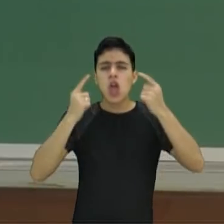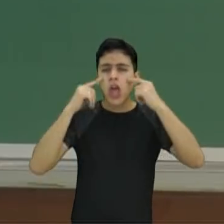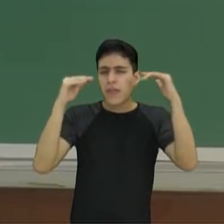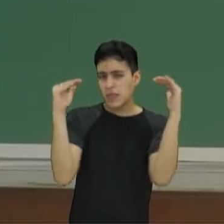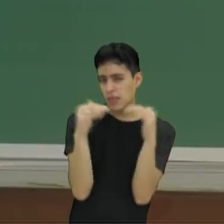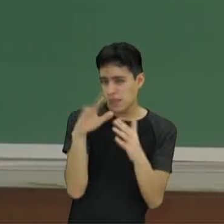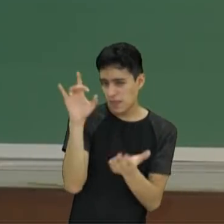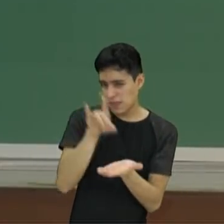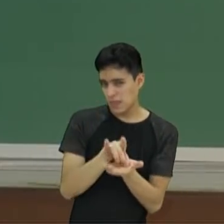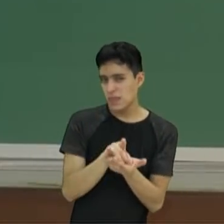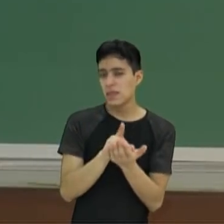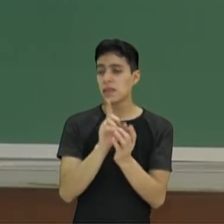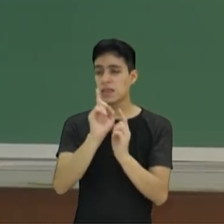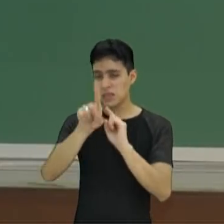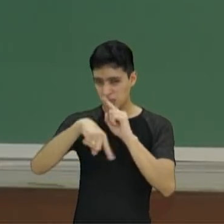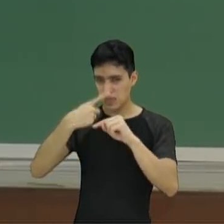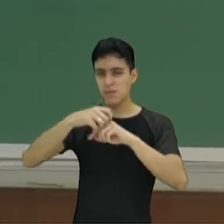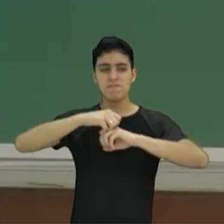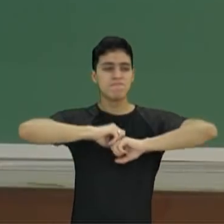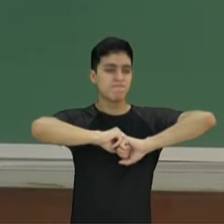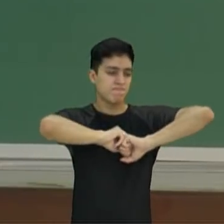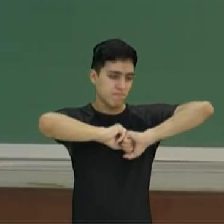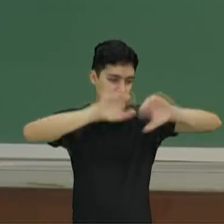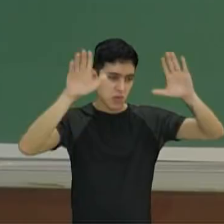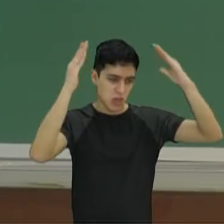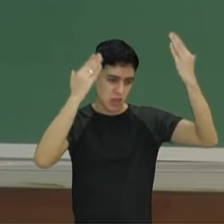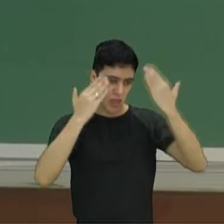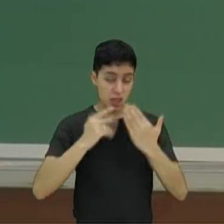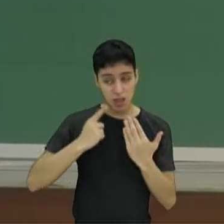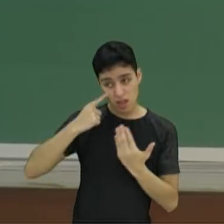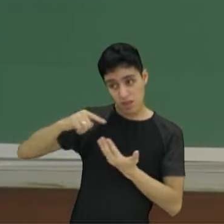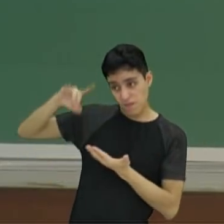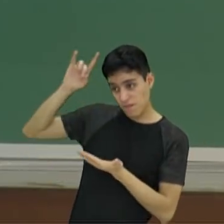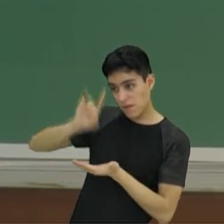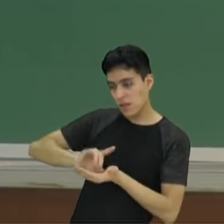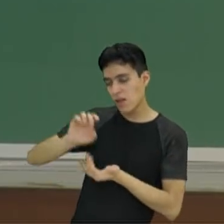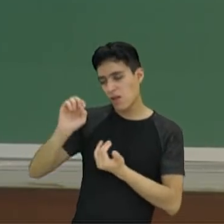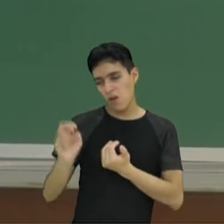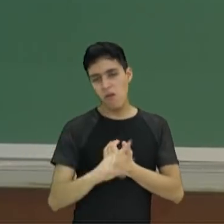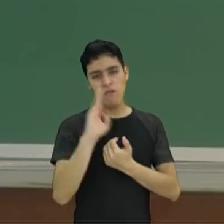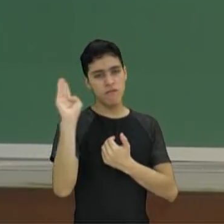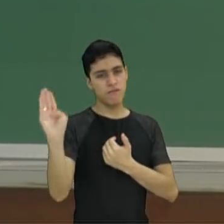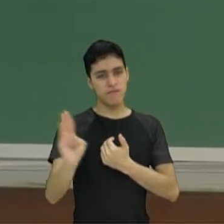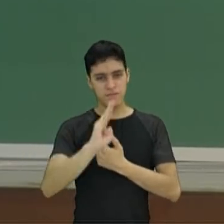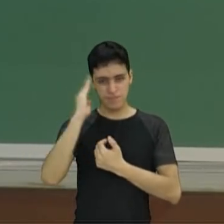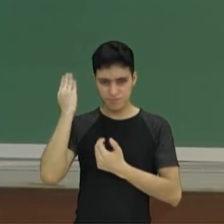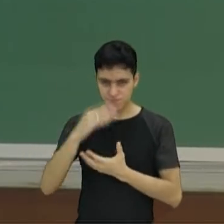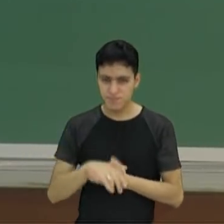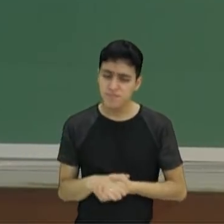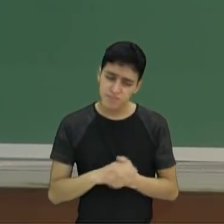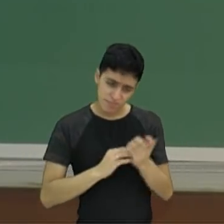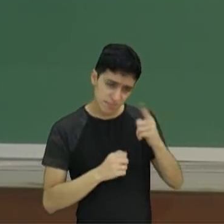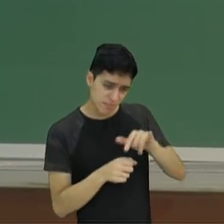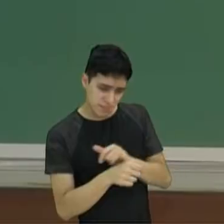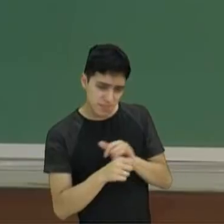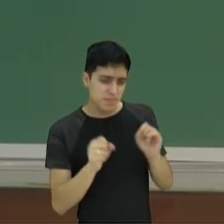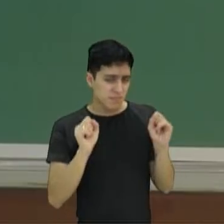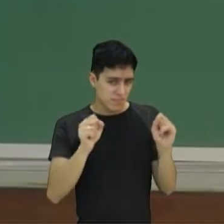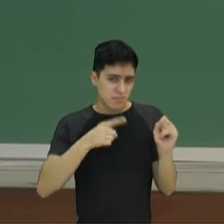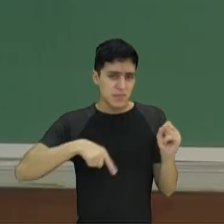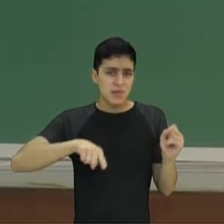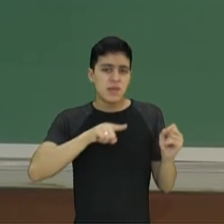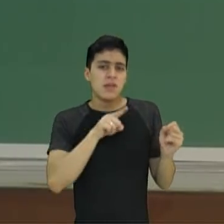ela é verdadeira e divulga essa análise dizendo se é falsa ou não a notícia. Então também é um site que nós